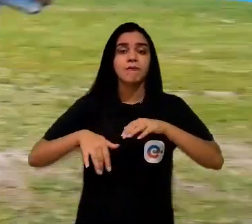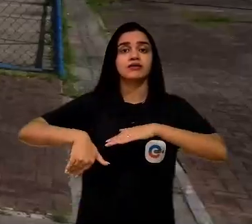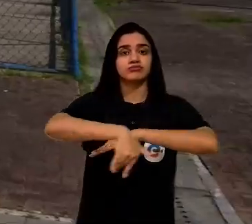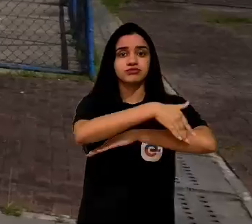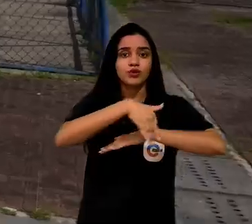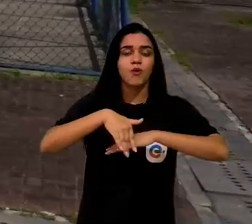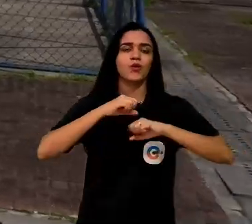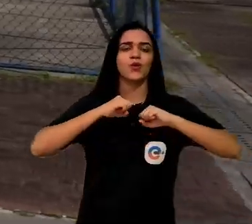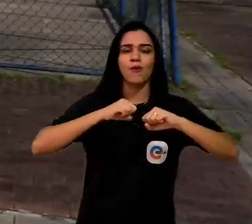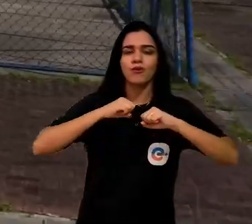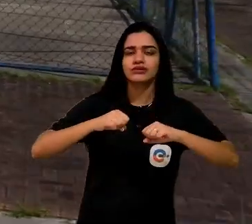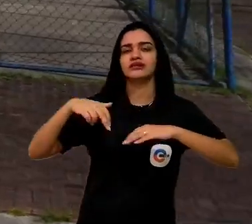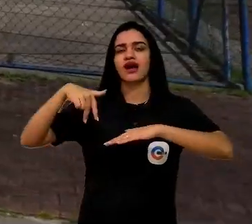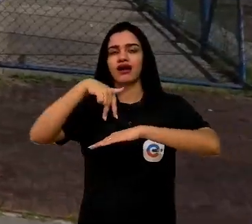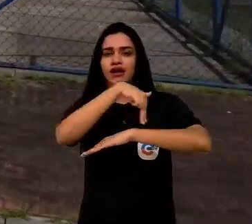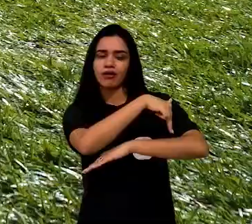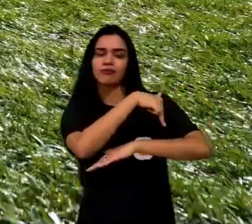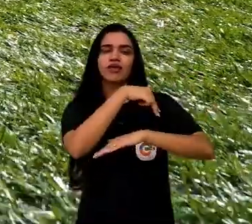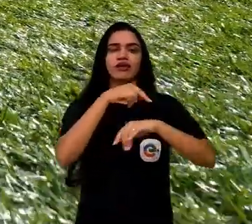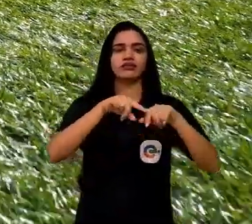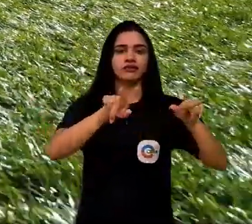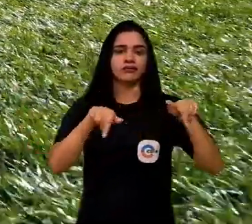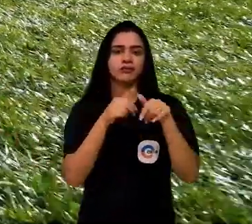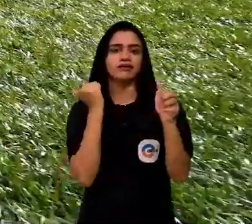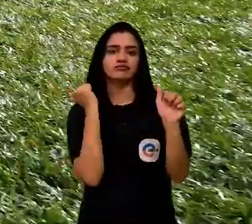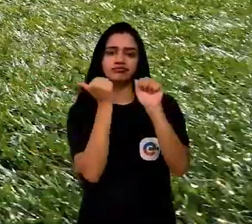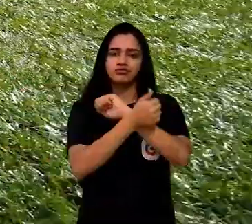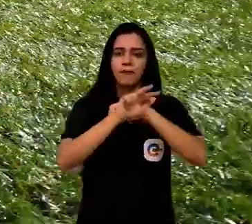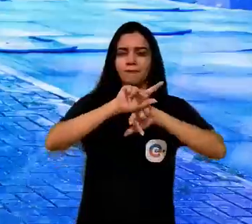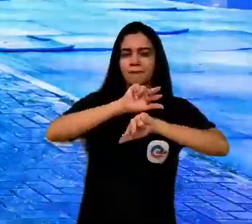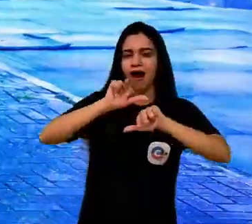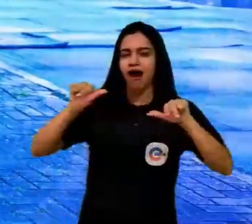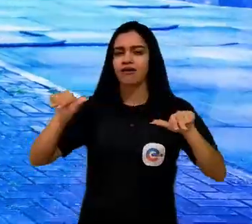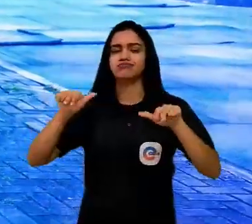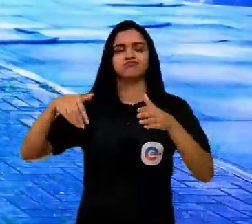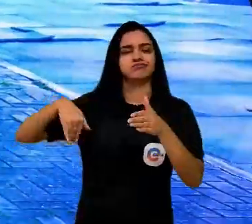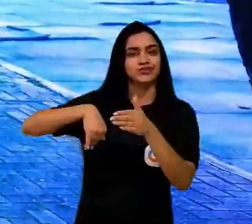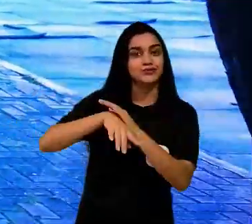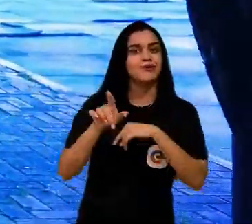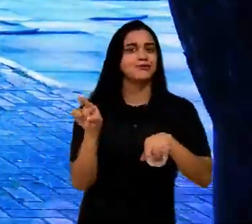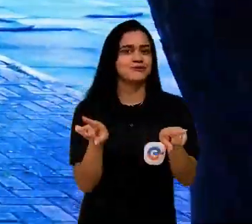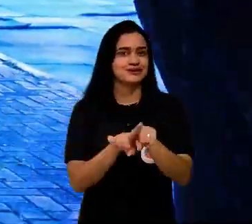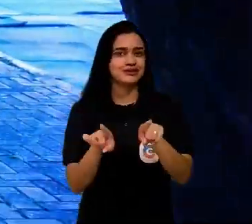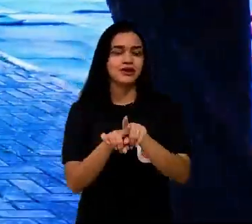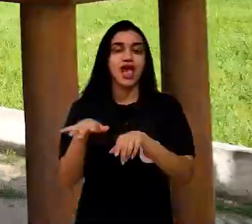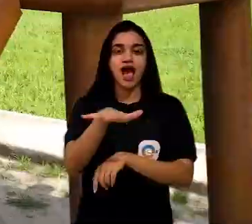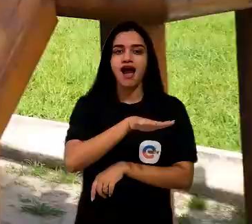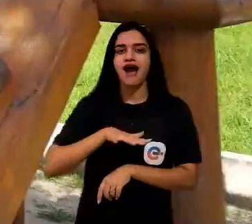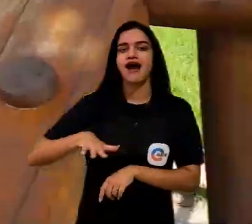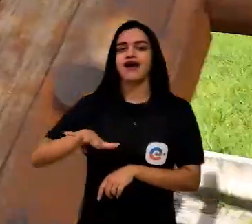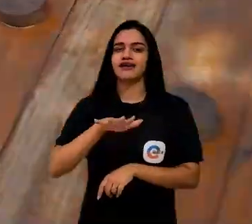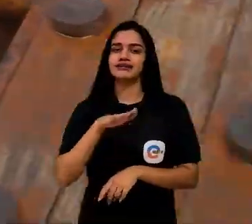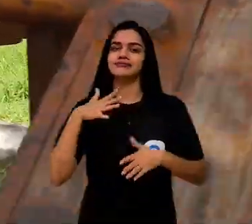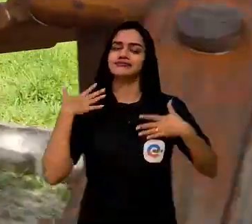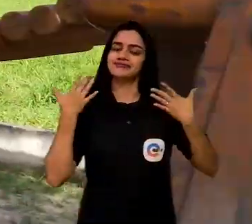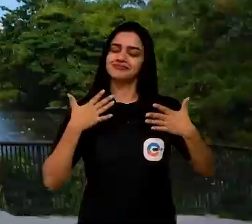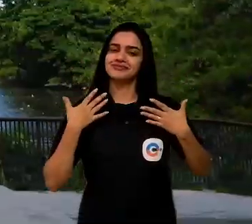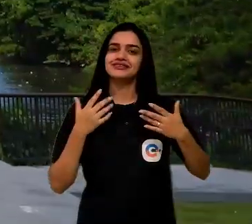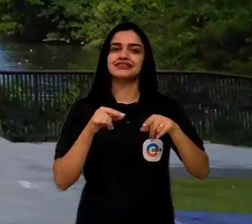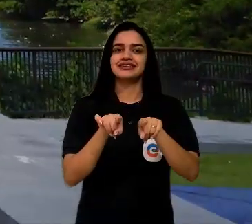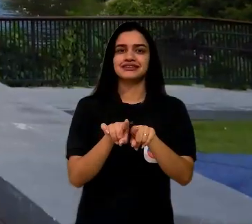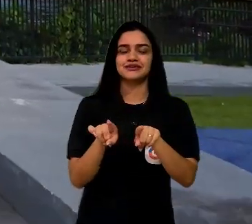corridas, quadras poliesportivas, campos de futebol e também áreas de lazer como parques